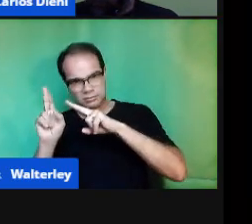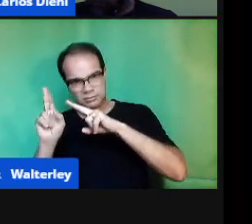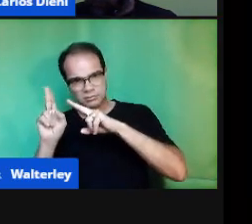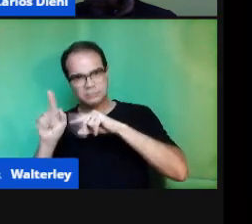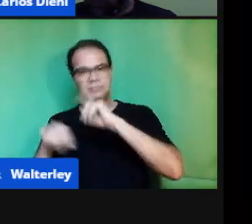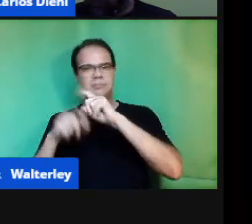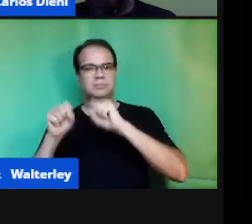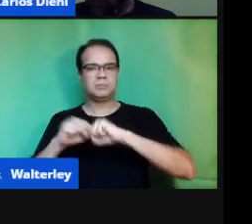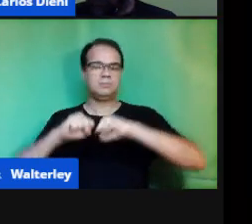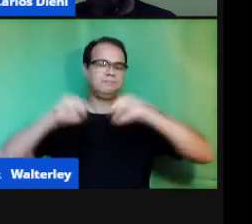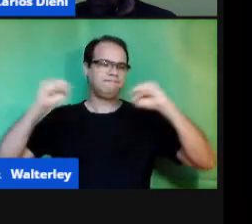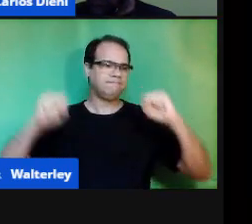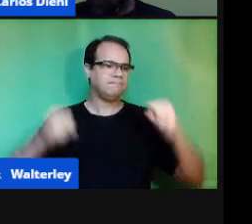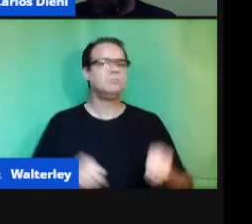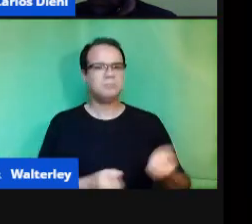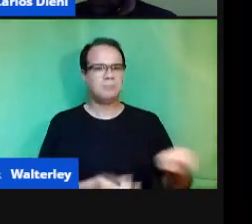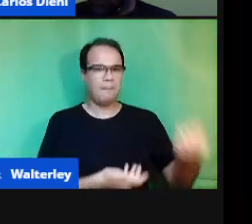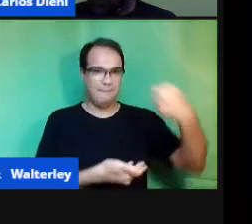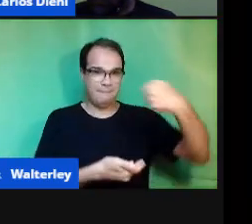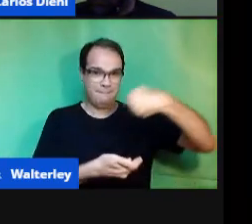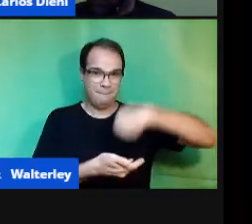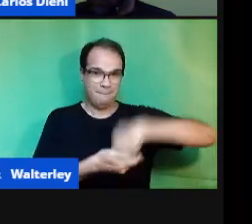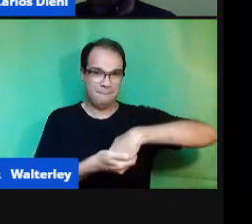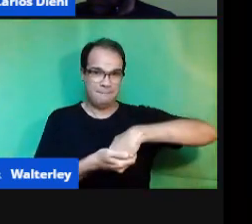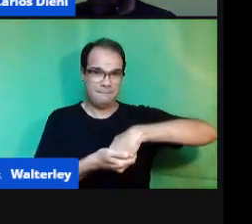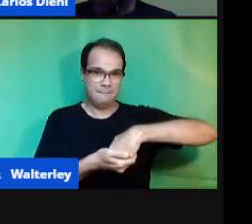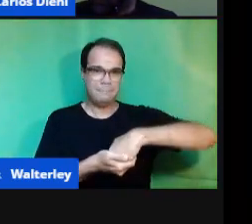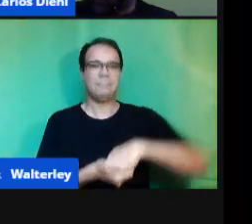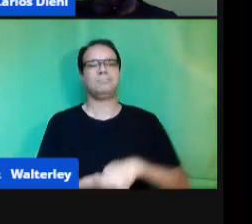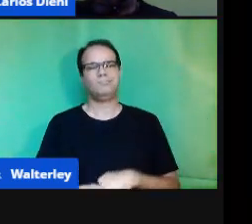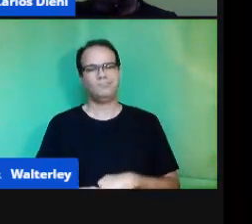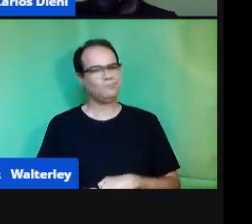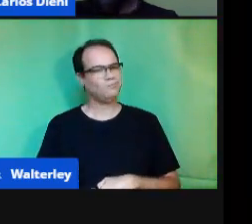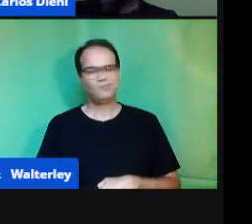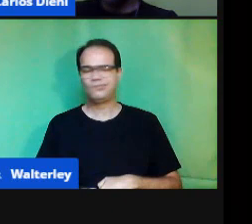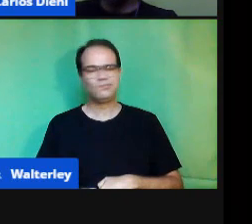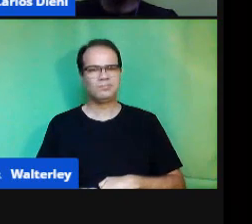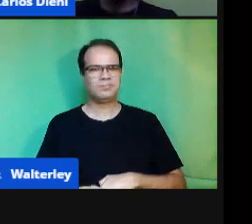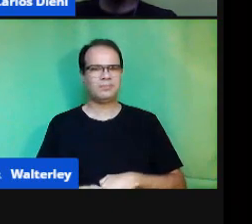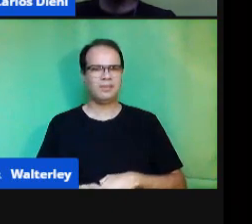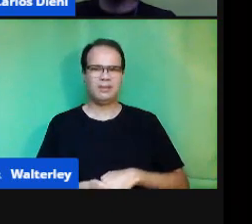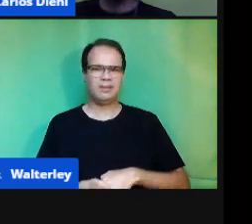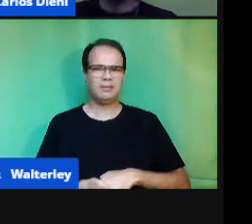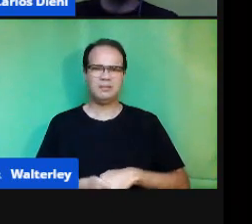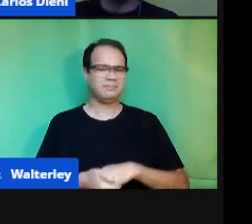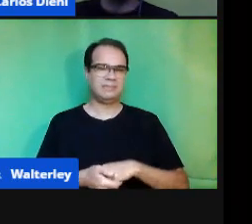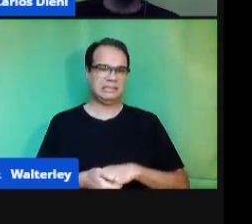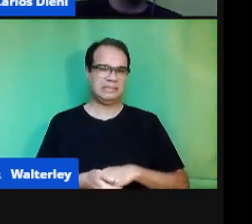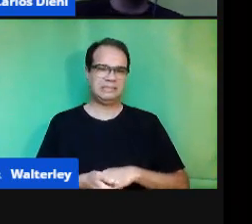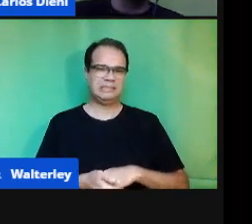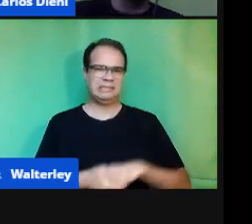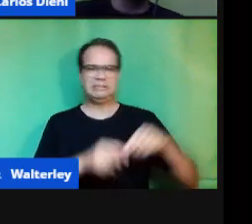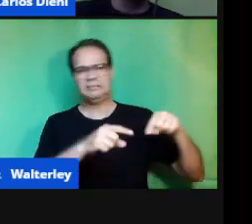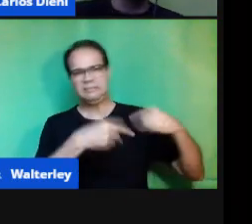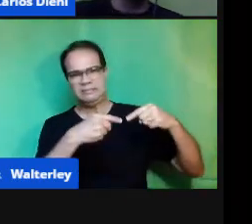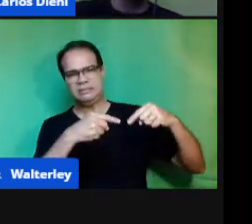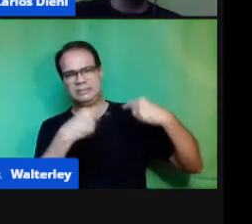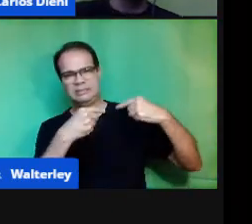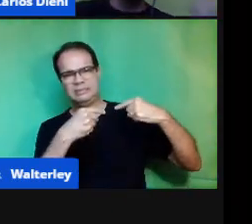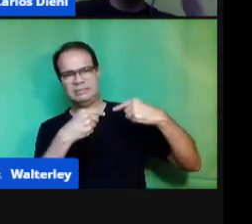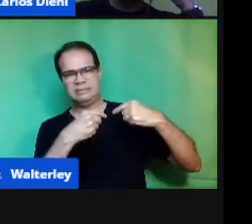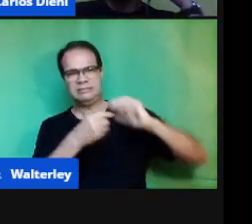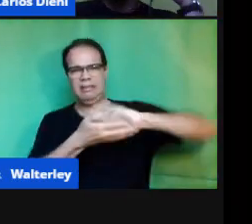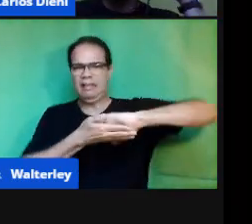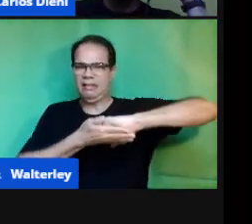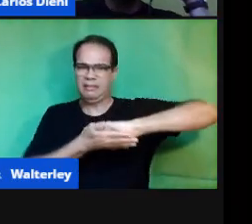pessoal pensa. Porque é muito difícil. A gente passa por muita humilhação, escuta o que não quer. É humilhada,